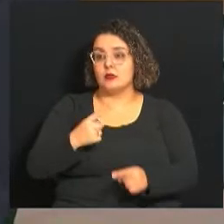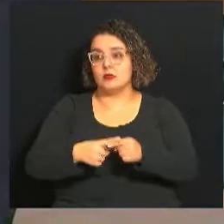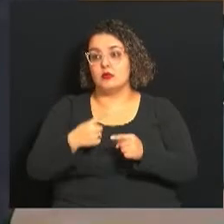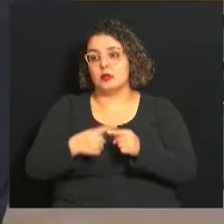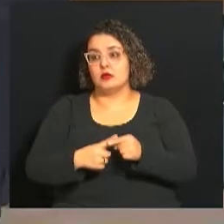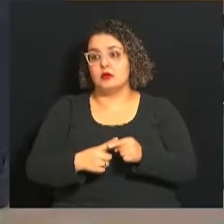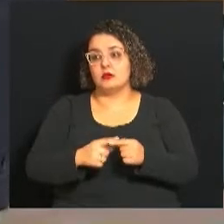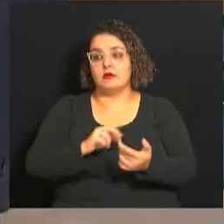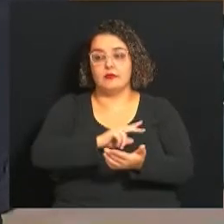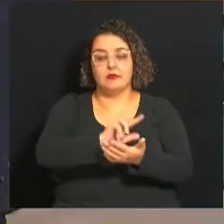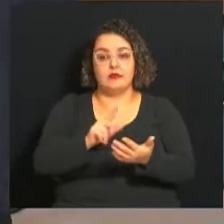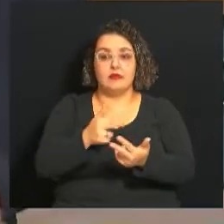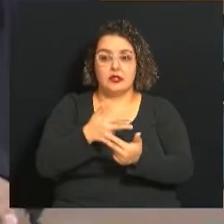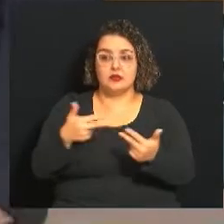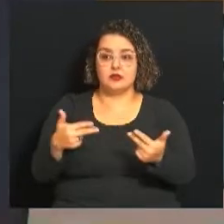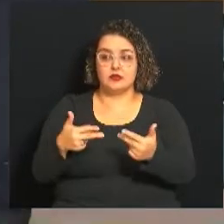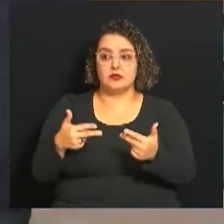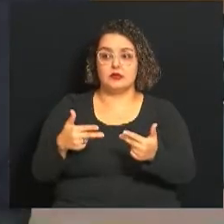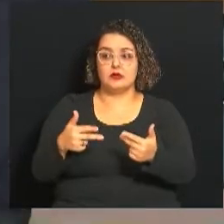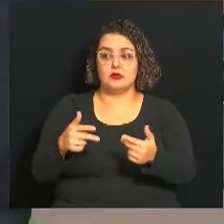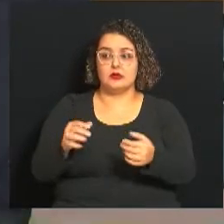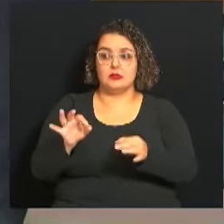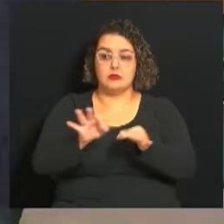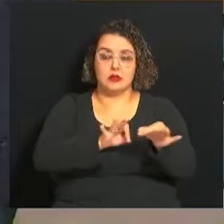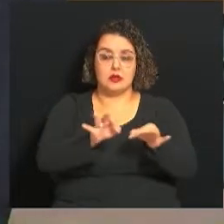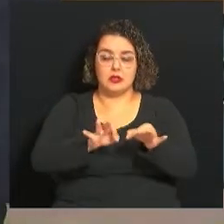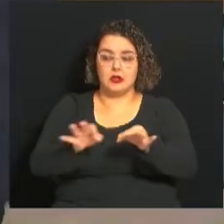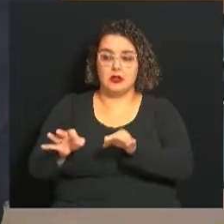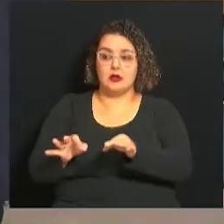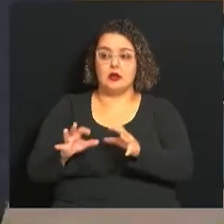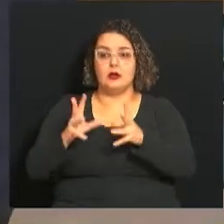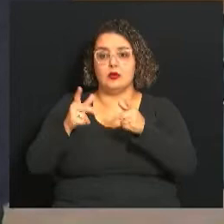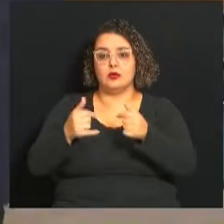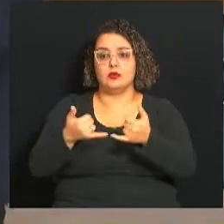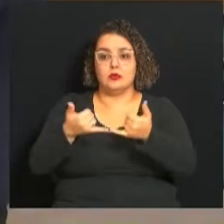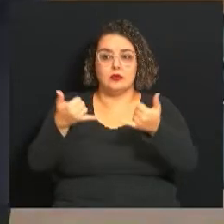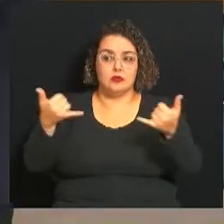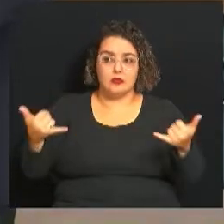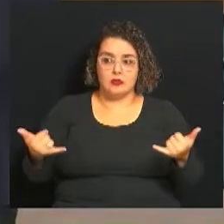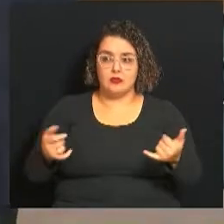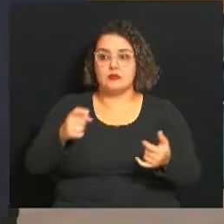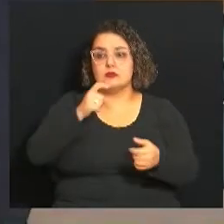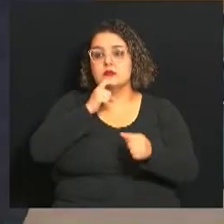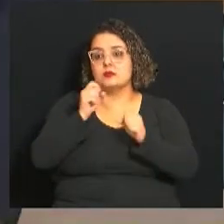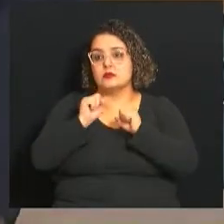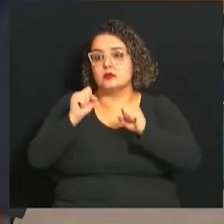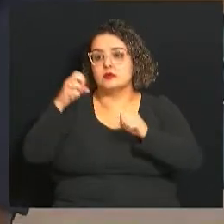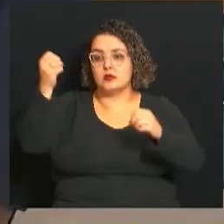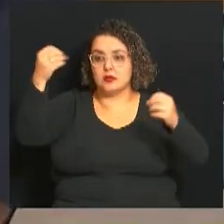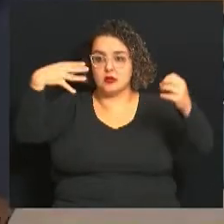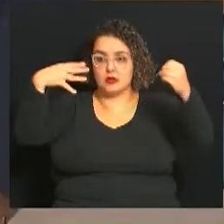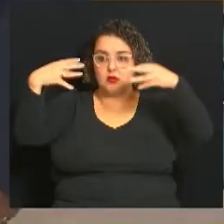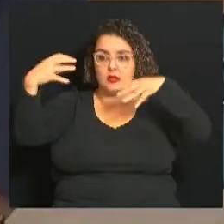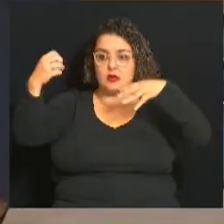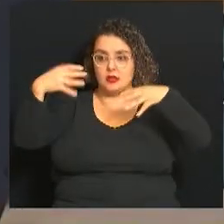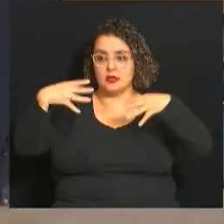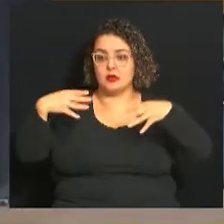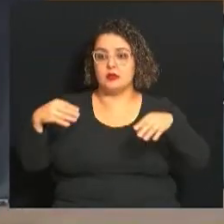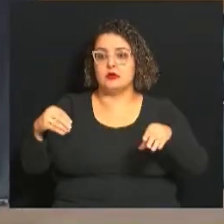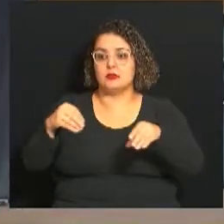muitas coisas para serem arrumadas, toda a fiação, ar-condicionado, a iluminação dentro aqui